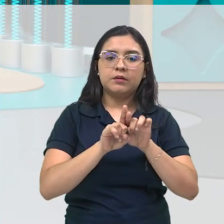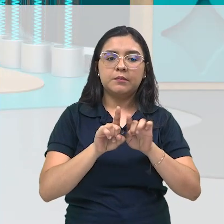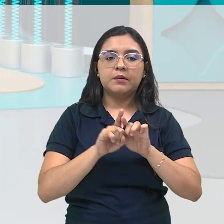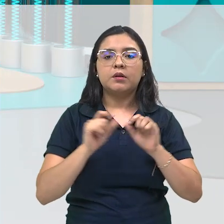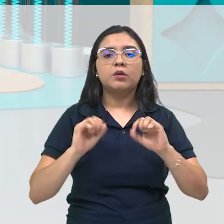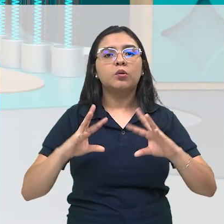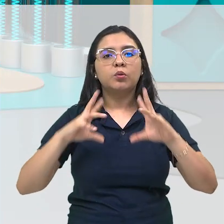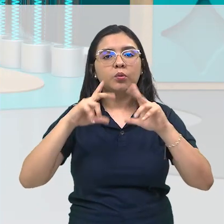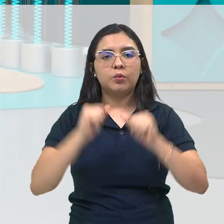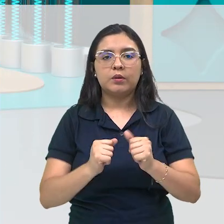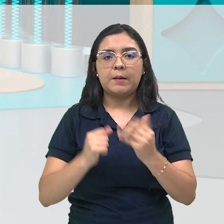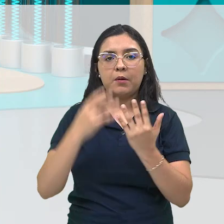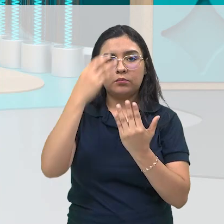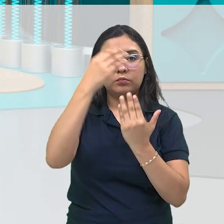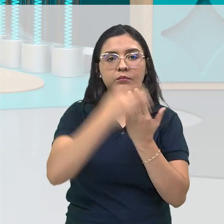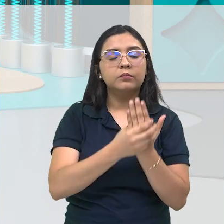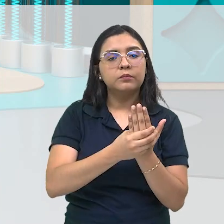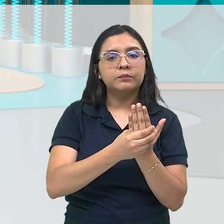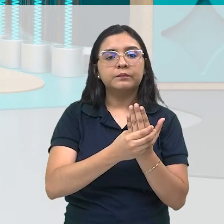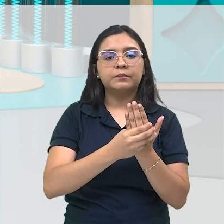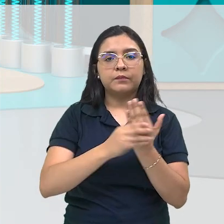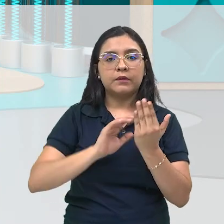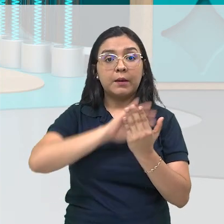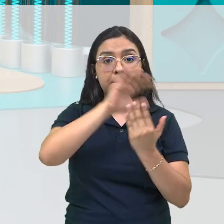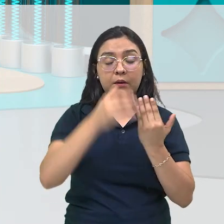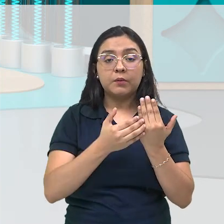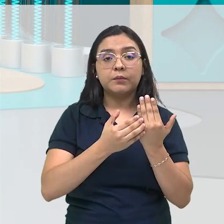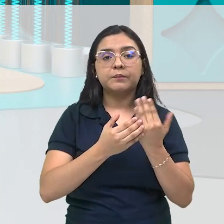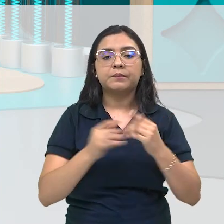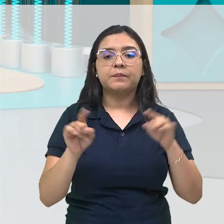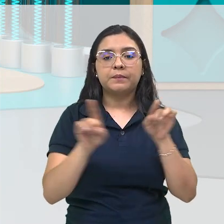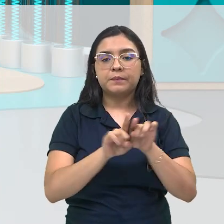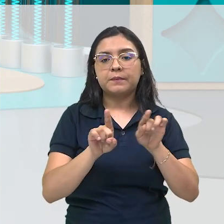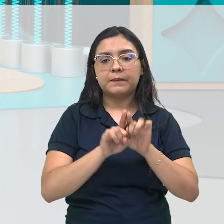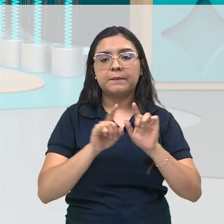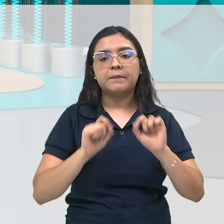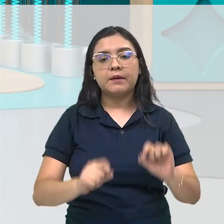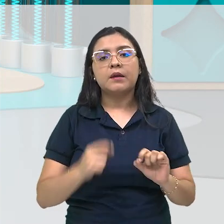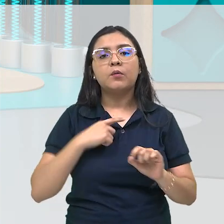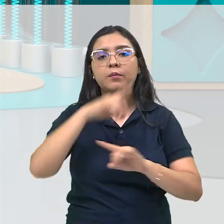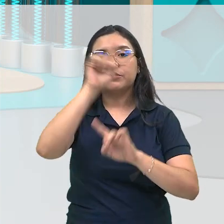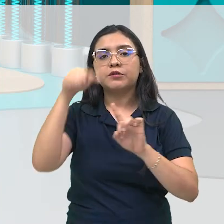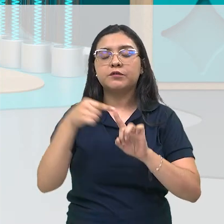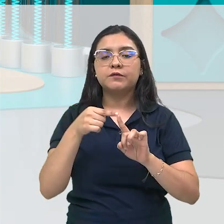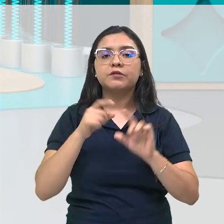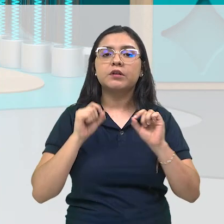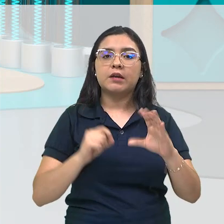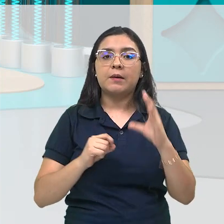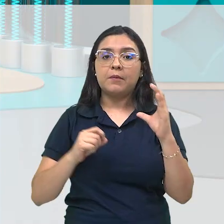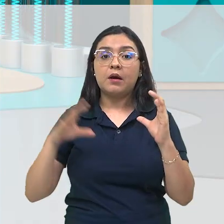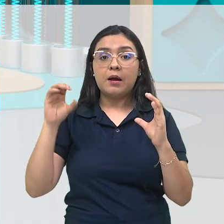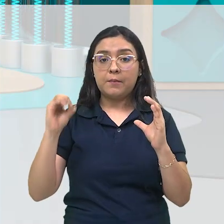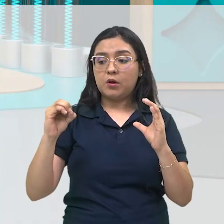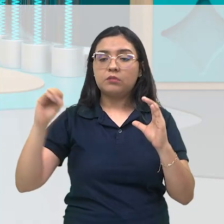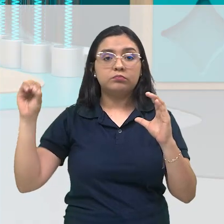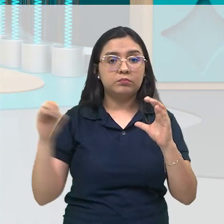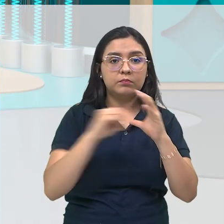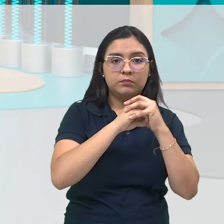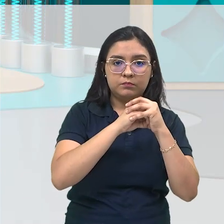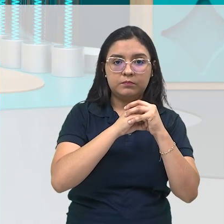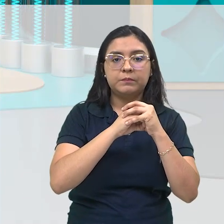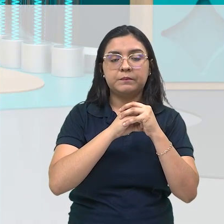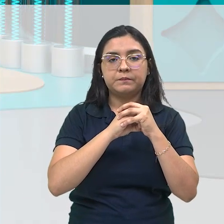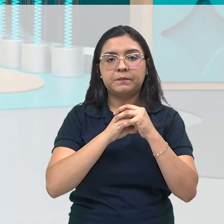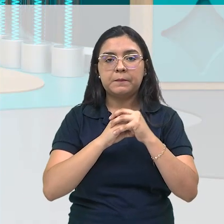envolve toda a mão do receptor e ela serve o suficiente para segurar a bola com